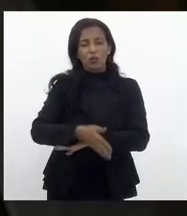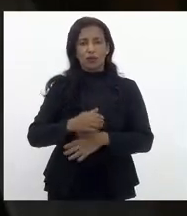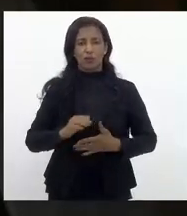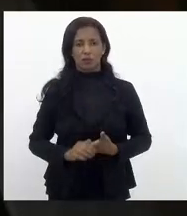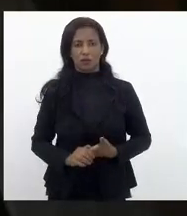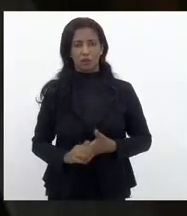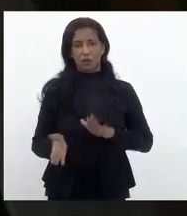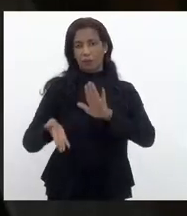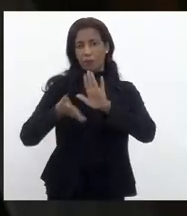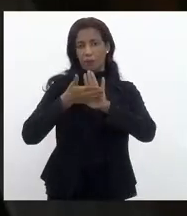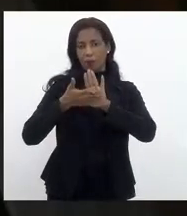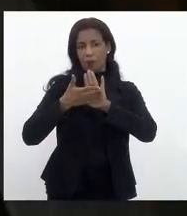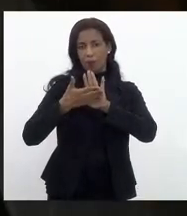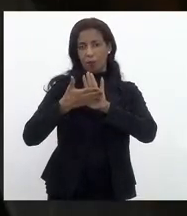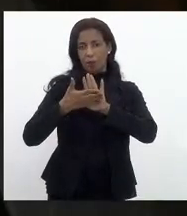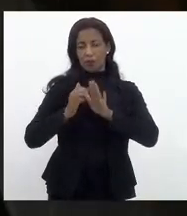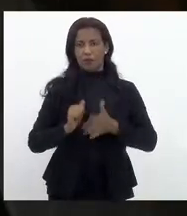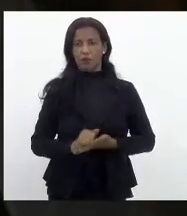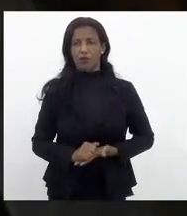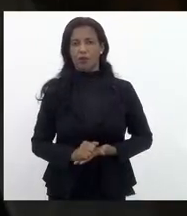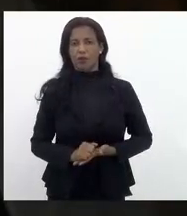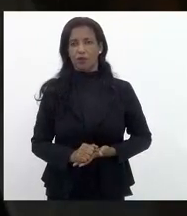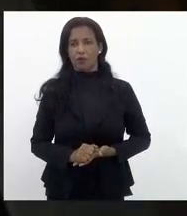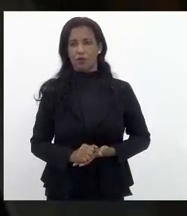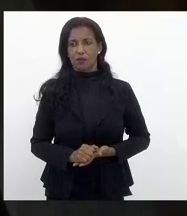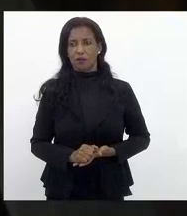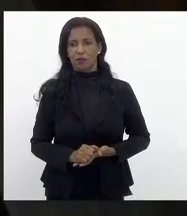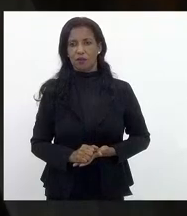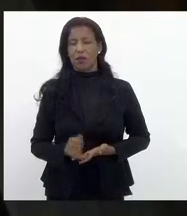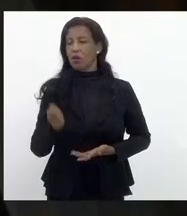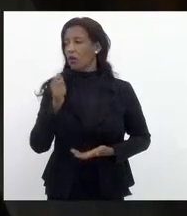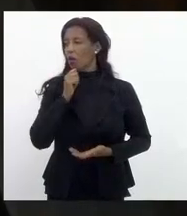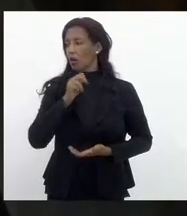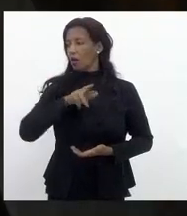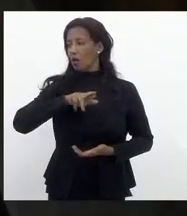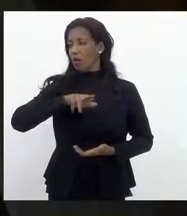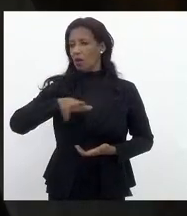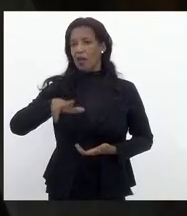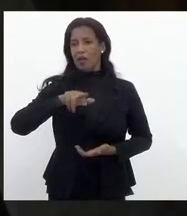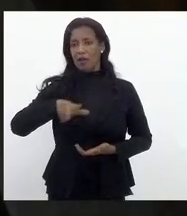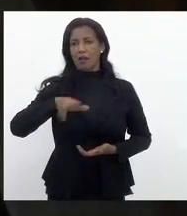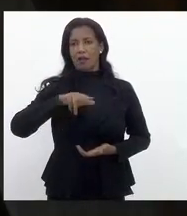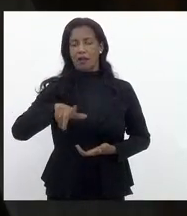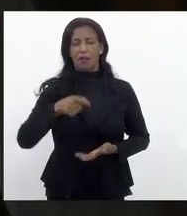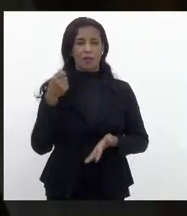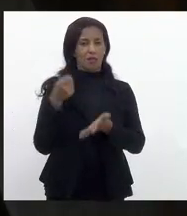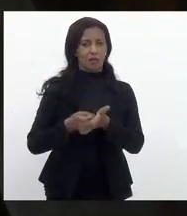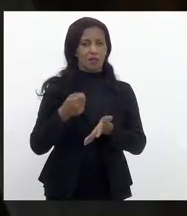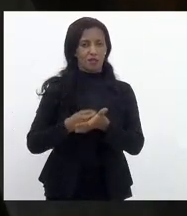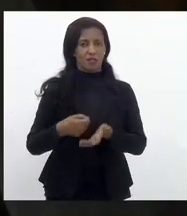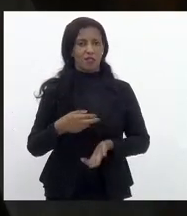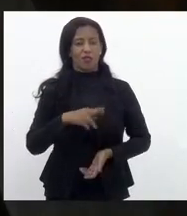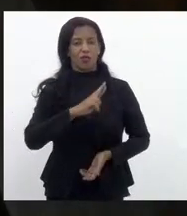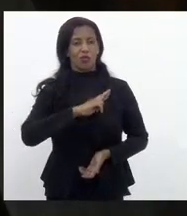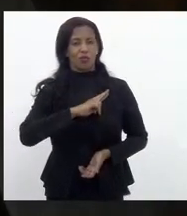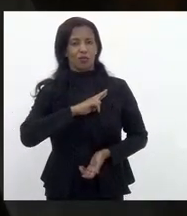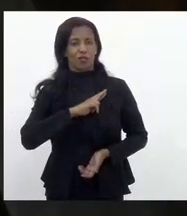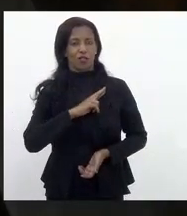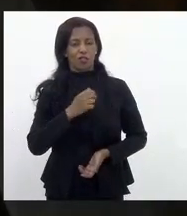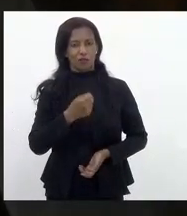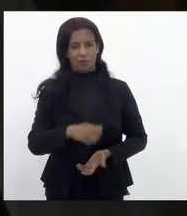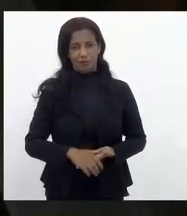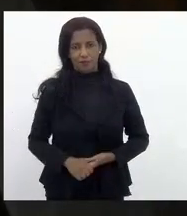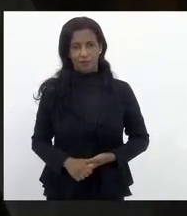na proposta não tem isso não é exigência do regime de recuperação